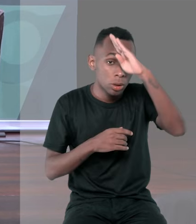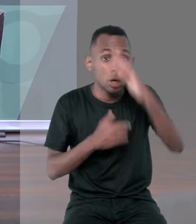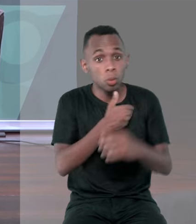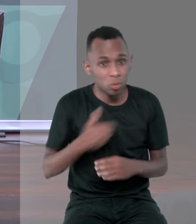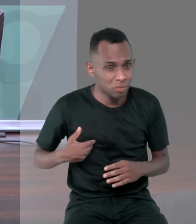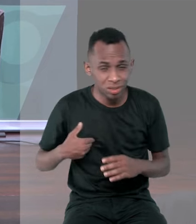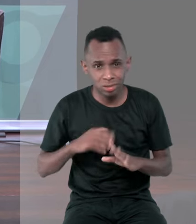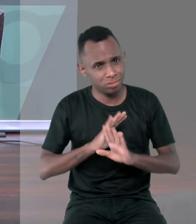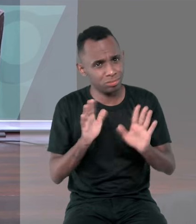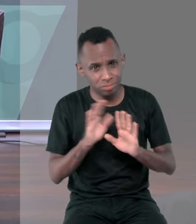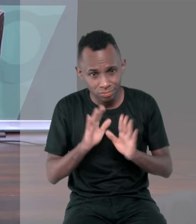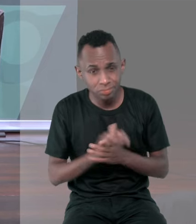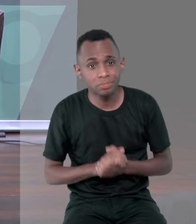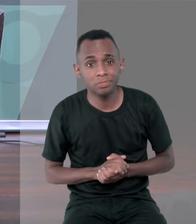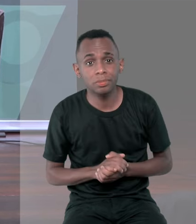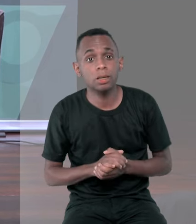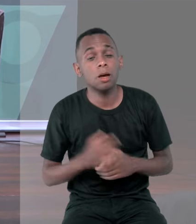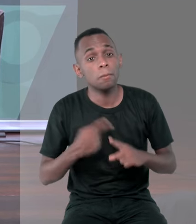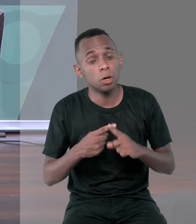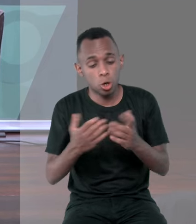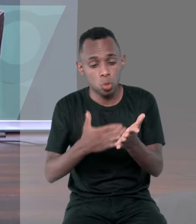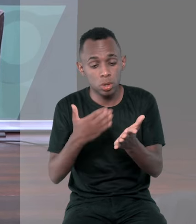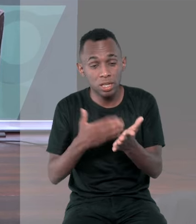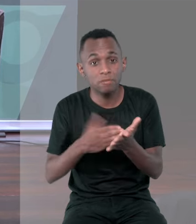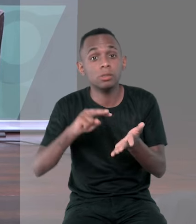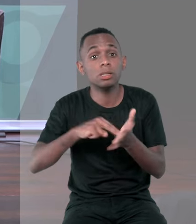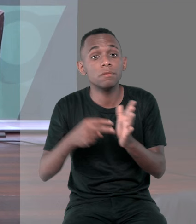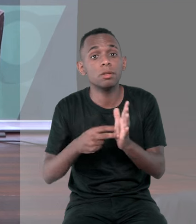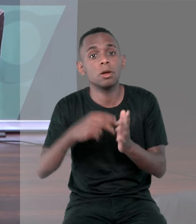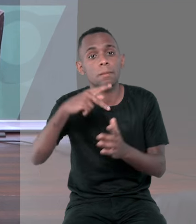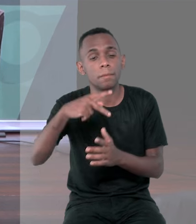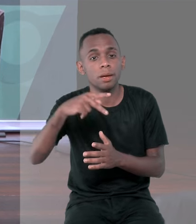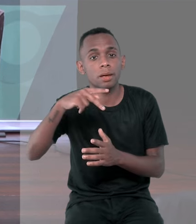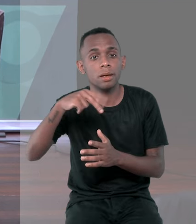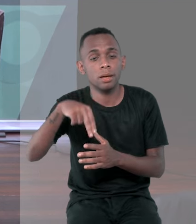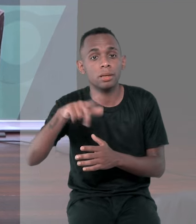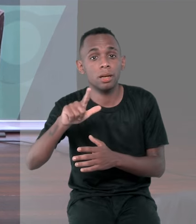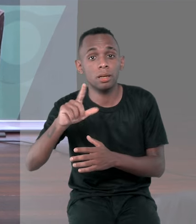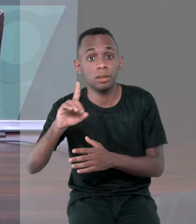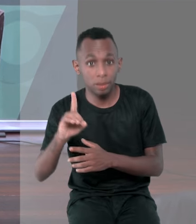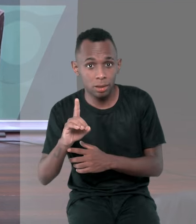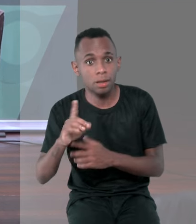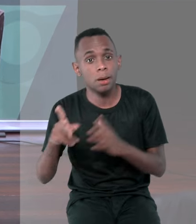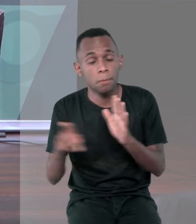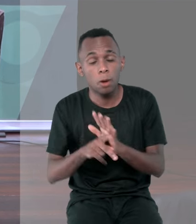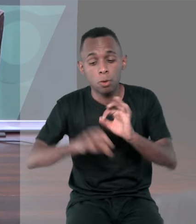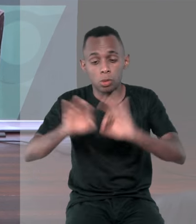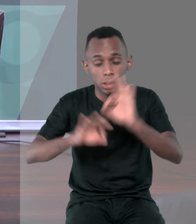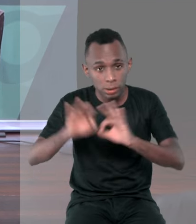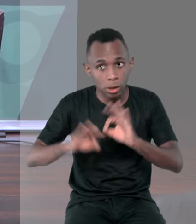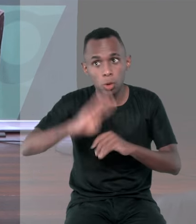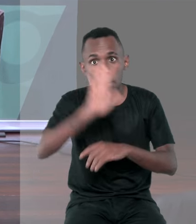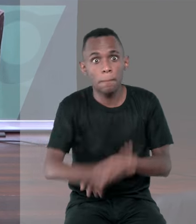governo Bolsonaro que mandou, porque o livro faz parte do PNLD, né, que é o Plano Nacional de Livro Didático, que